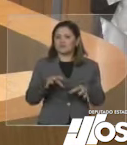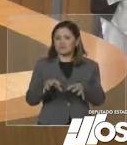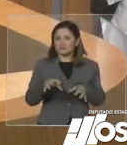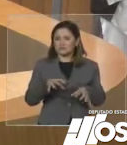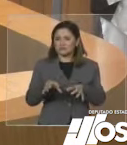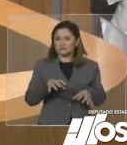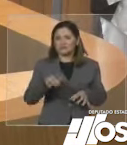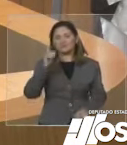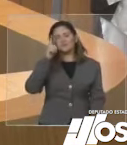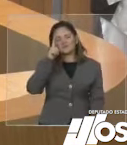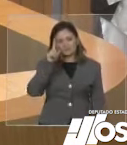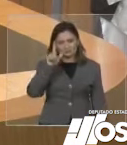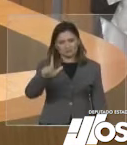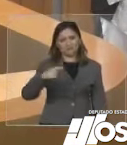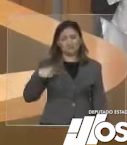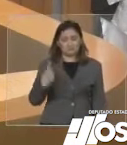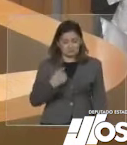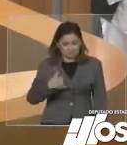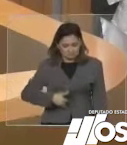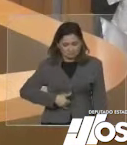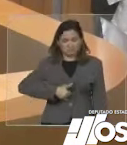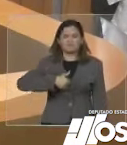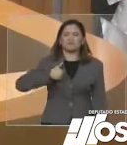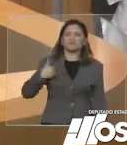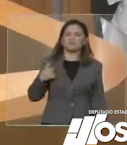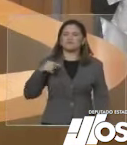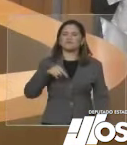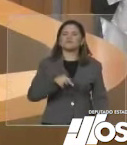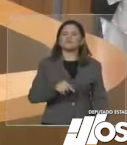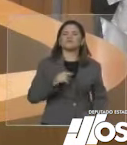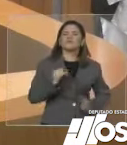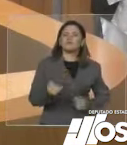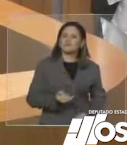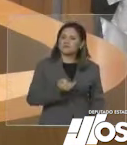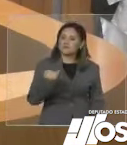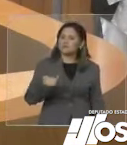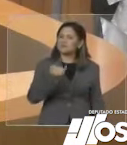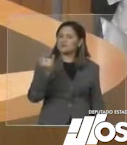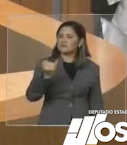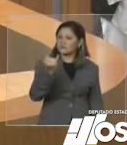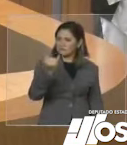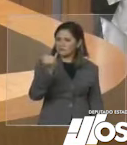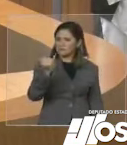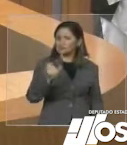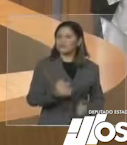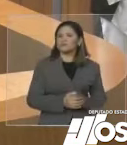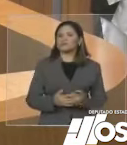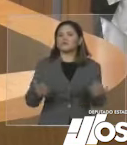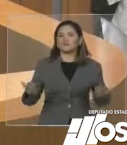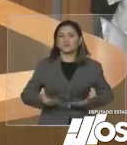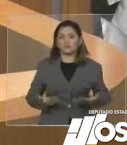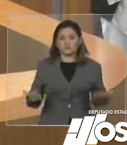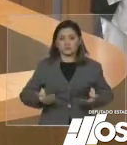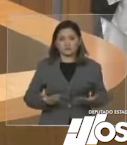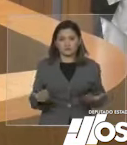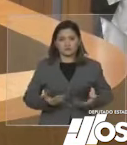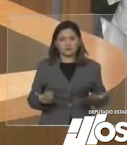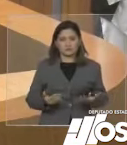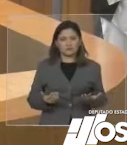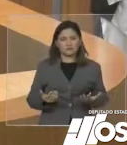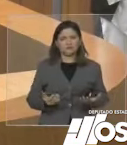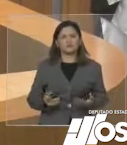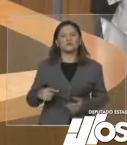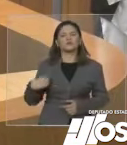ter orgulho de dizer que temos um clube grande, um clube competitivo. E agora sim, vamos focar no Brasileirão.